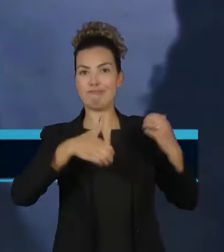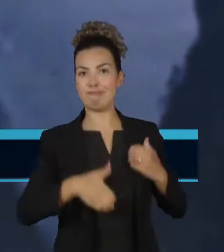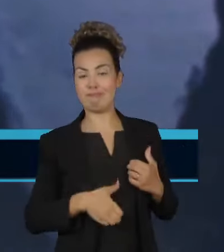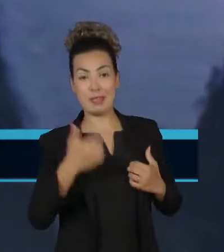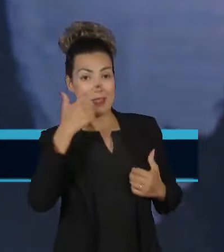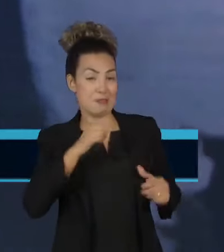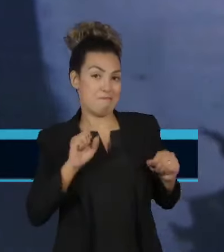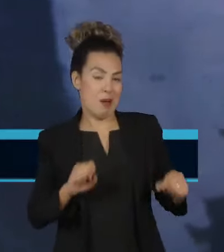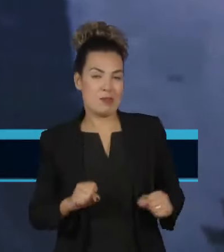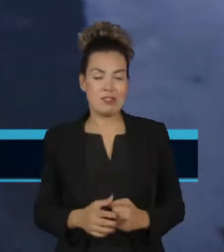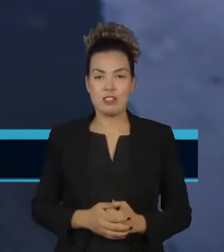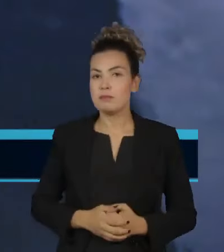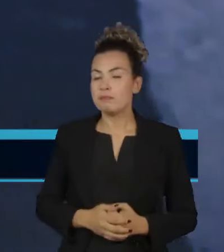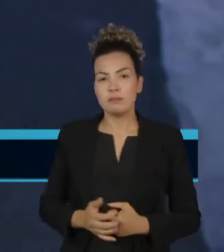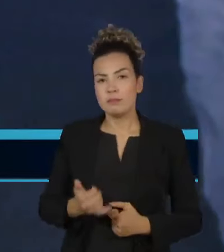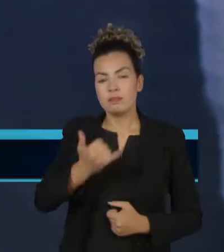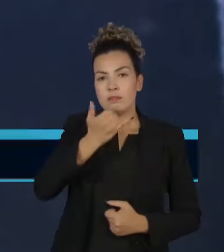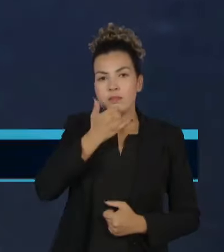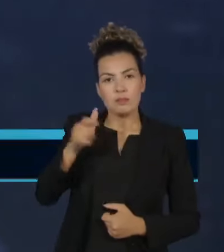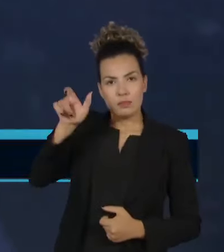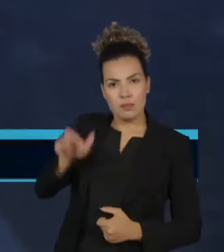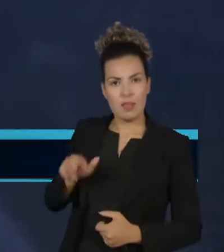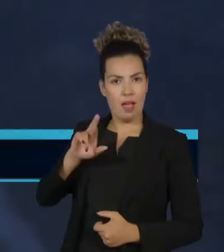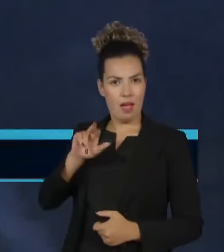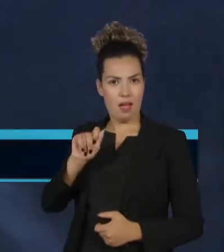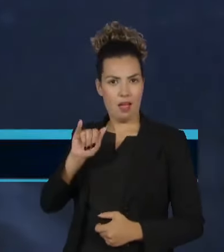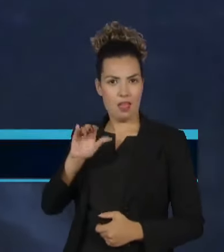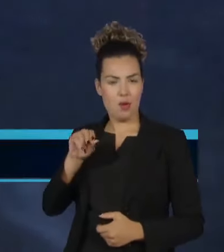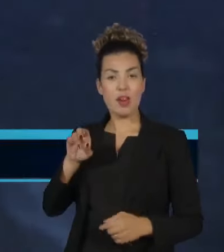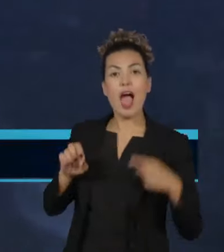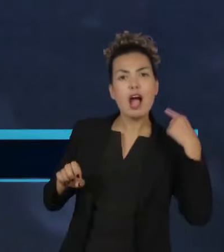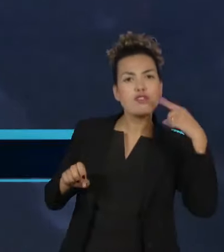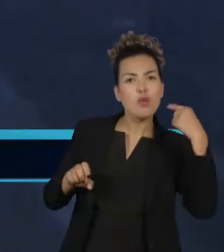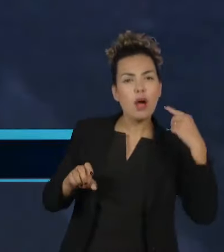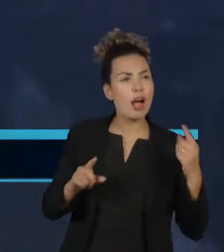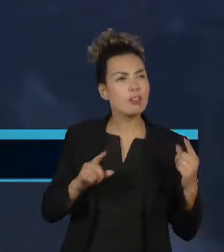Nós não conseguimos contato com a defesa de Rayone Cabral, preso na operação desta quarta-feira.